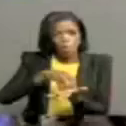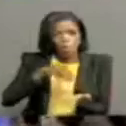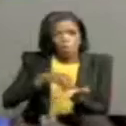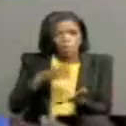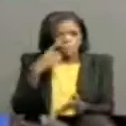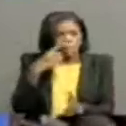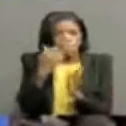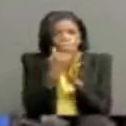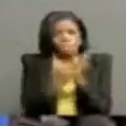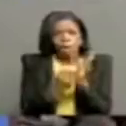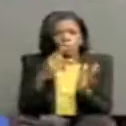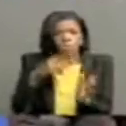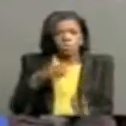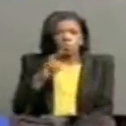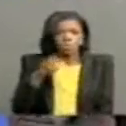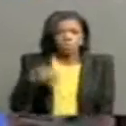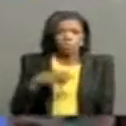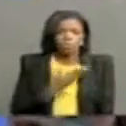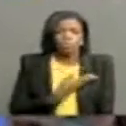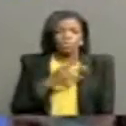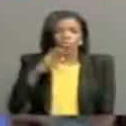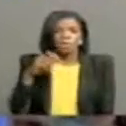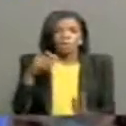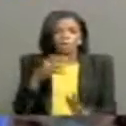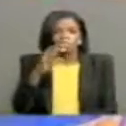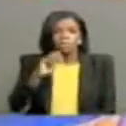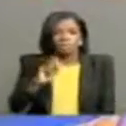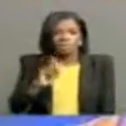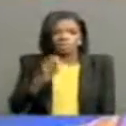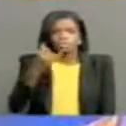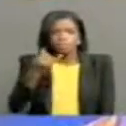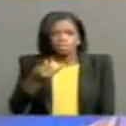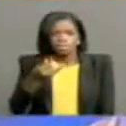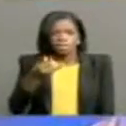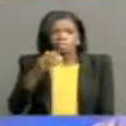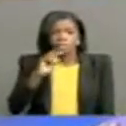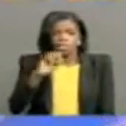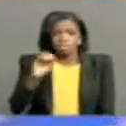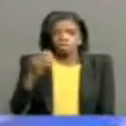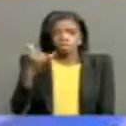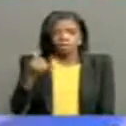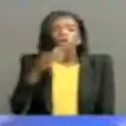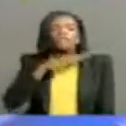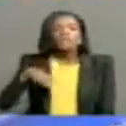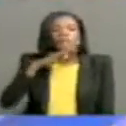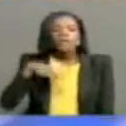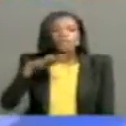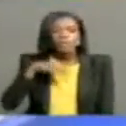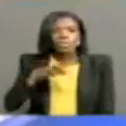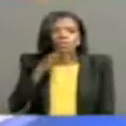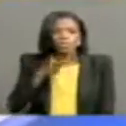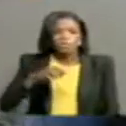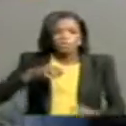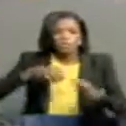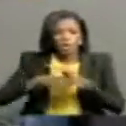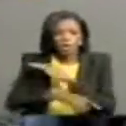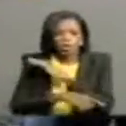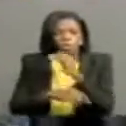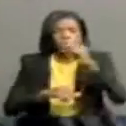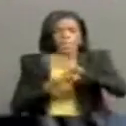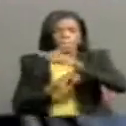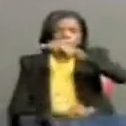Quenda prevê apoiar 332 famílias já cadastradas e validadas pelo Fundo de Apoio Social. Esse